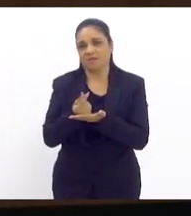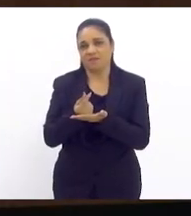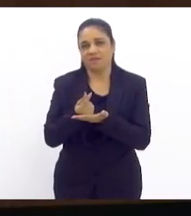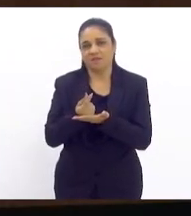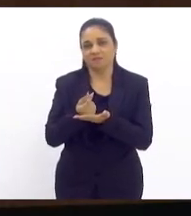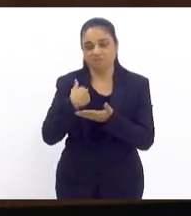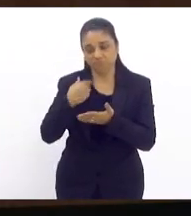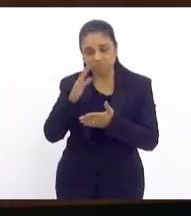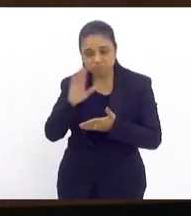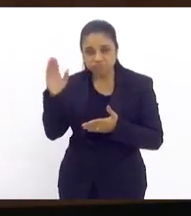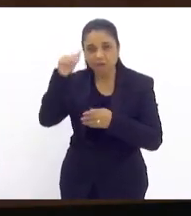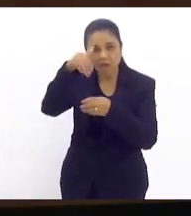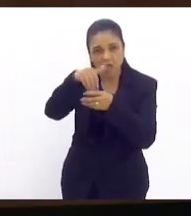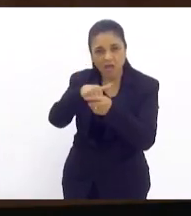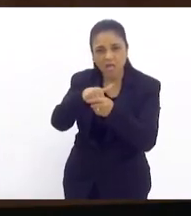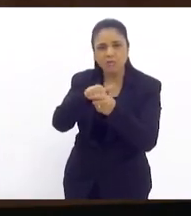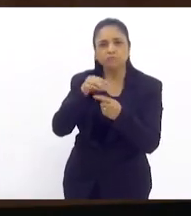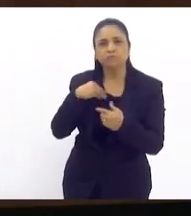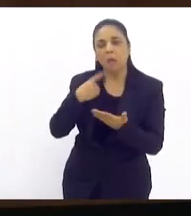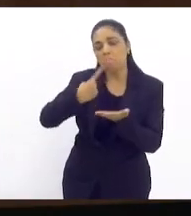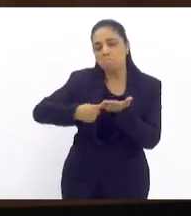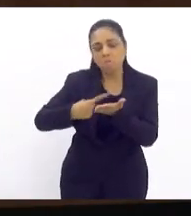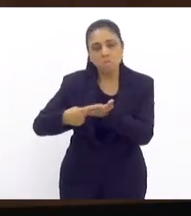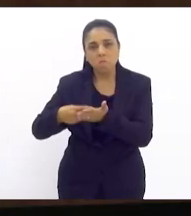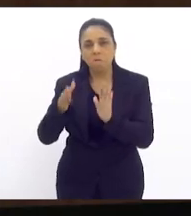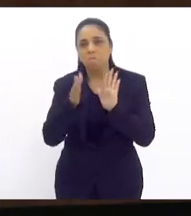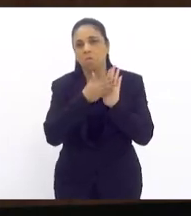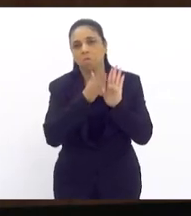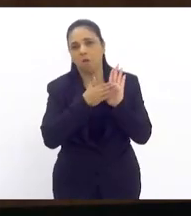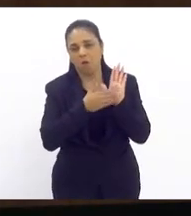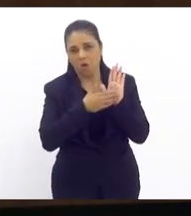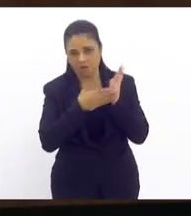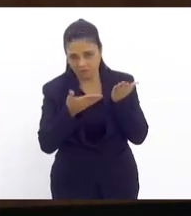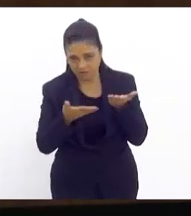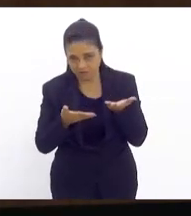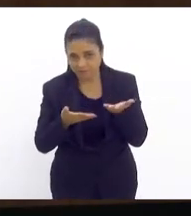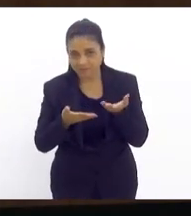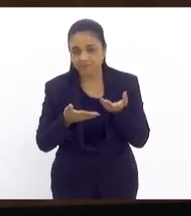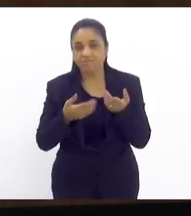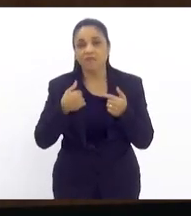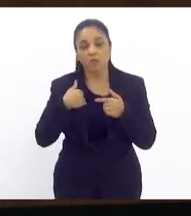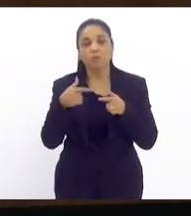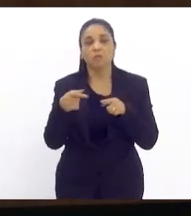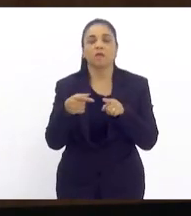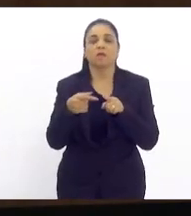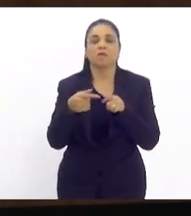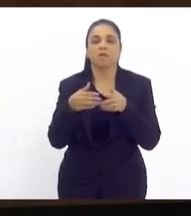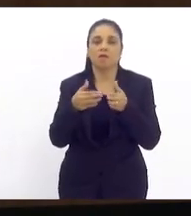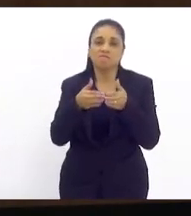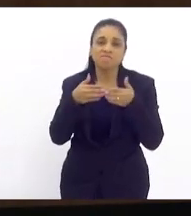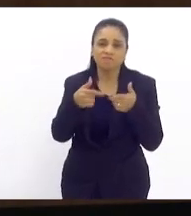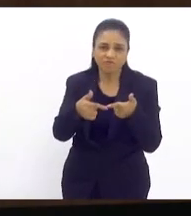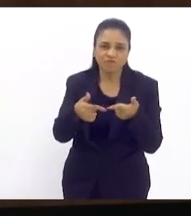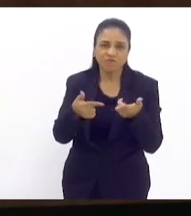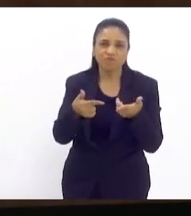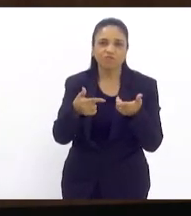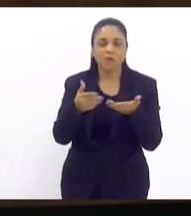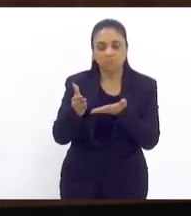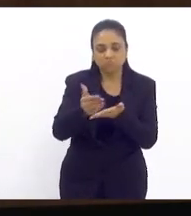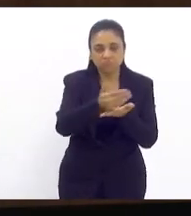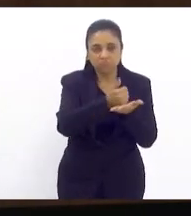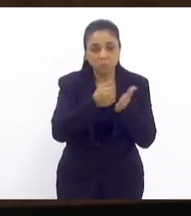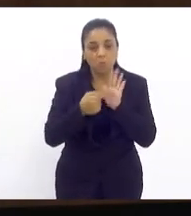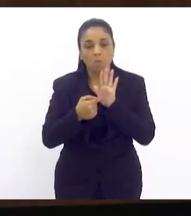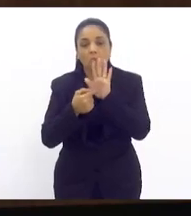foi eleito para aquilo o que que ele se propôs a ajudar e também deixar claro também que são muito a favor de uma prestação de contas né caso essa emenda